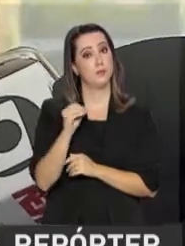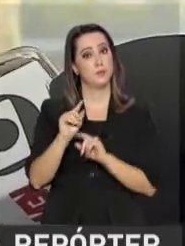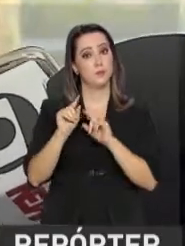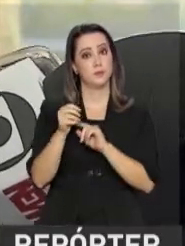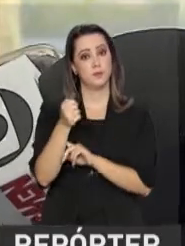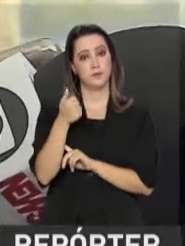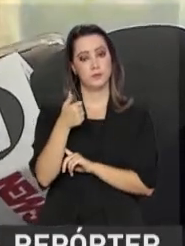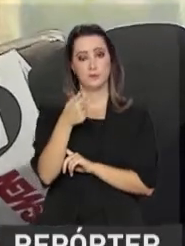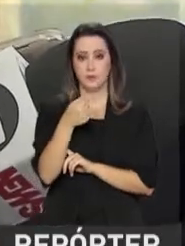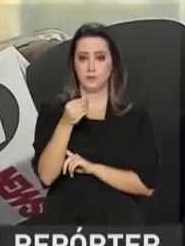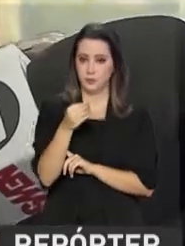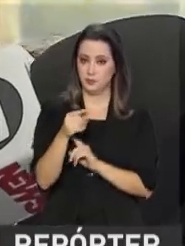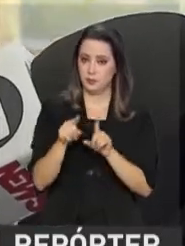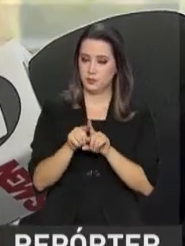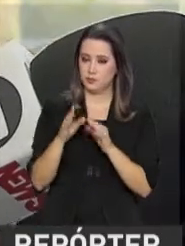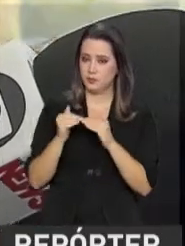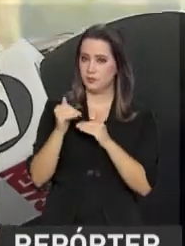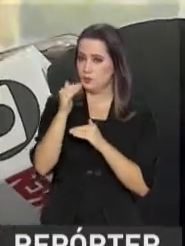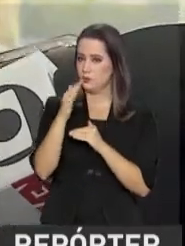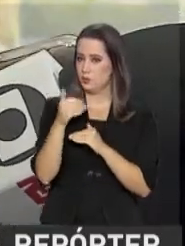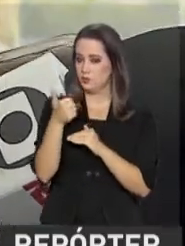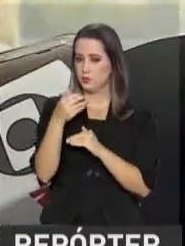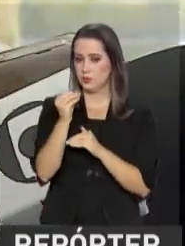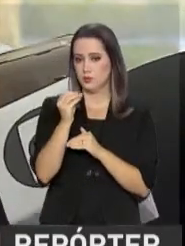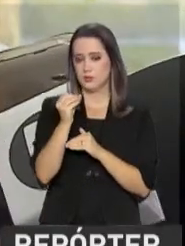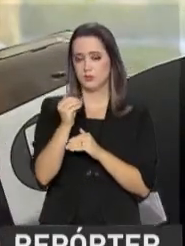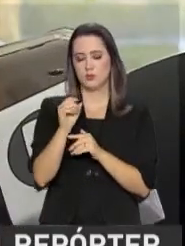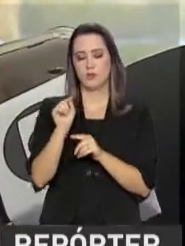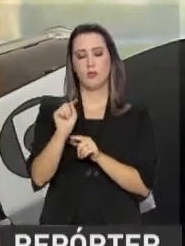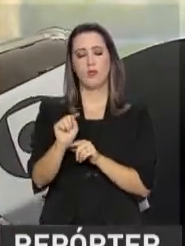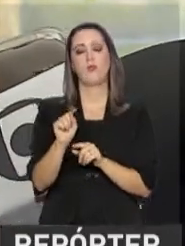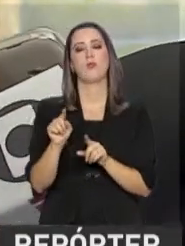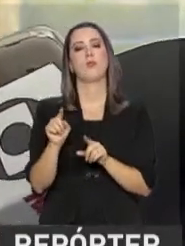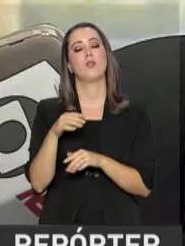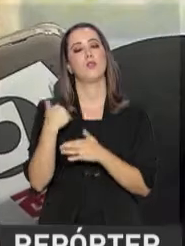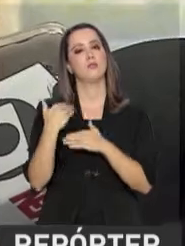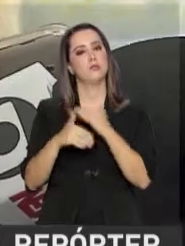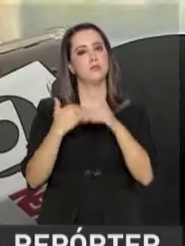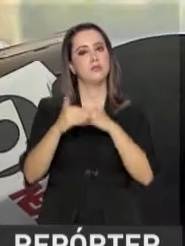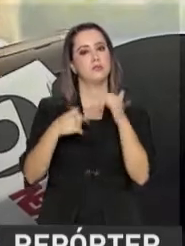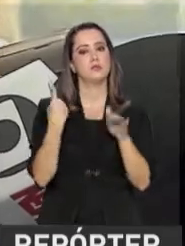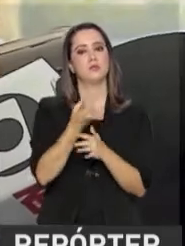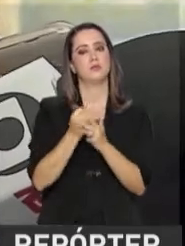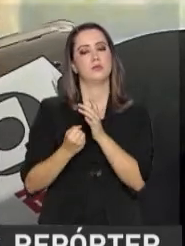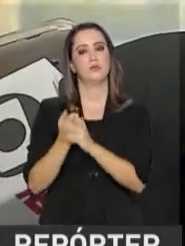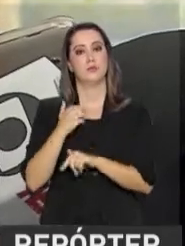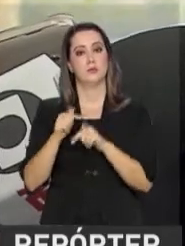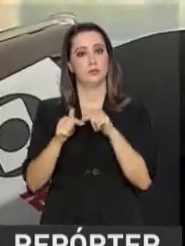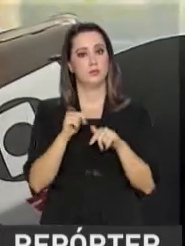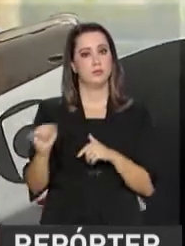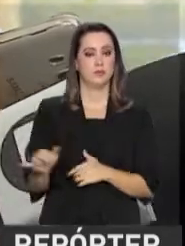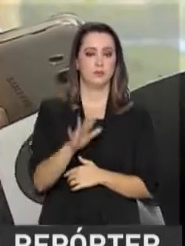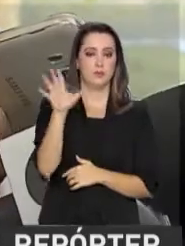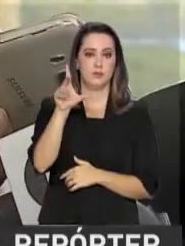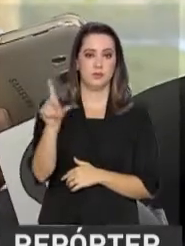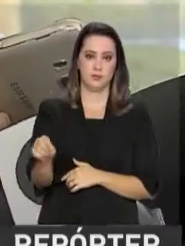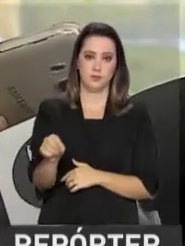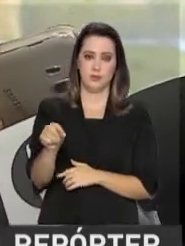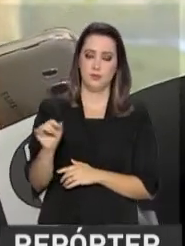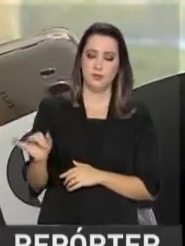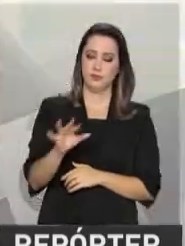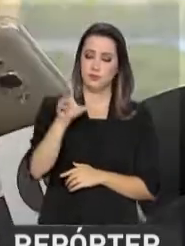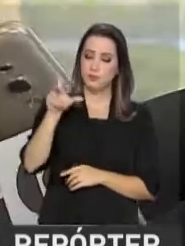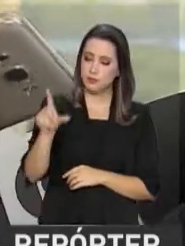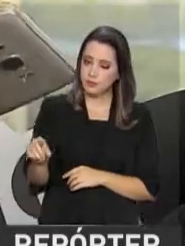continuar subindo superassem de maneira a que cada vez mais tenhamos criar emprego inflação caiu em razão da